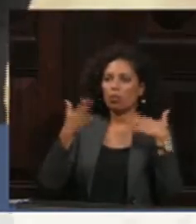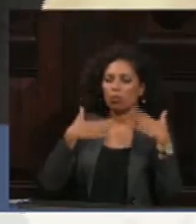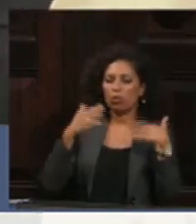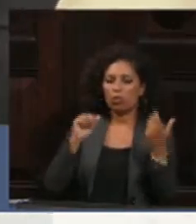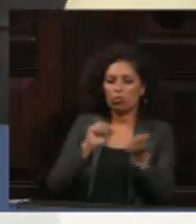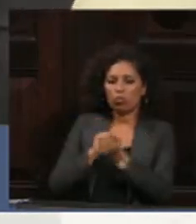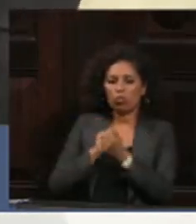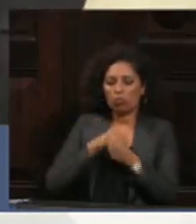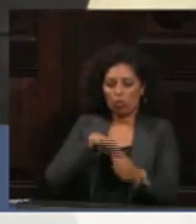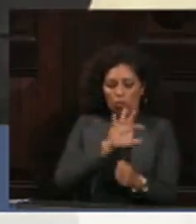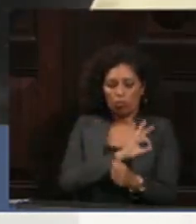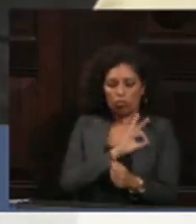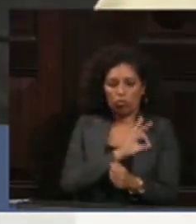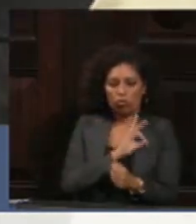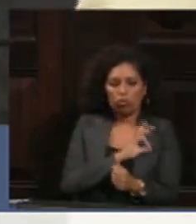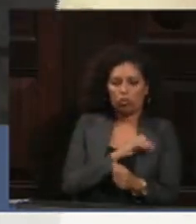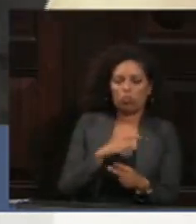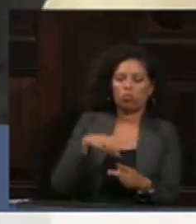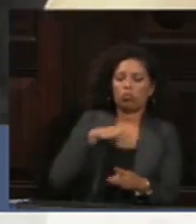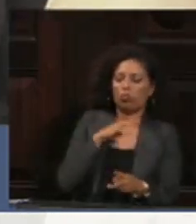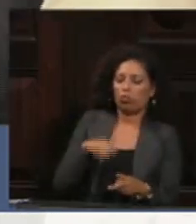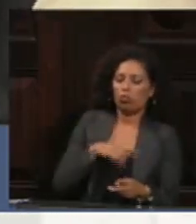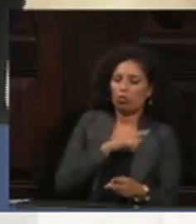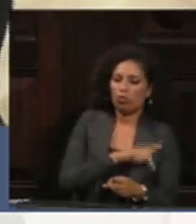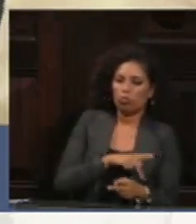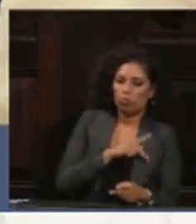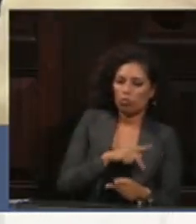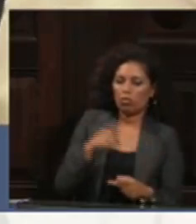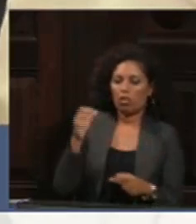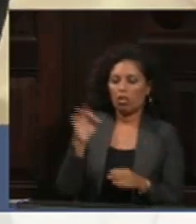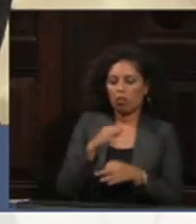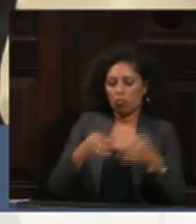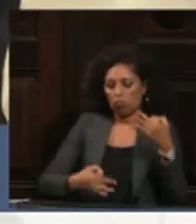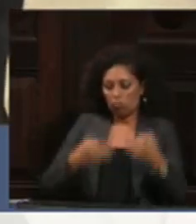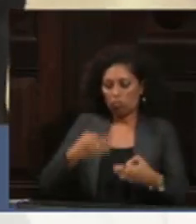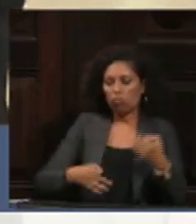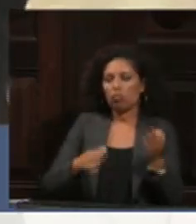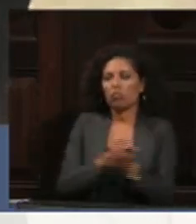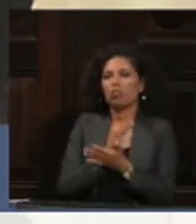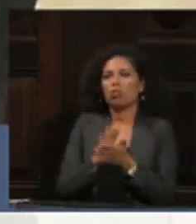nem pela polícia, nem pelo Ministério Público, nem pela Justiça.